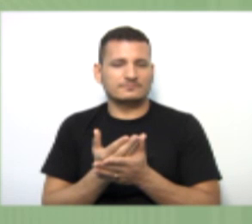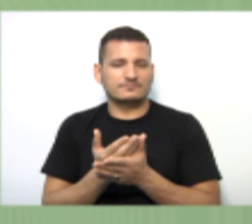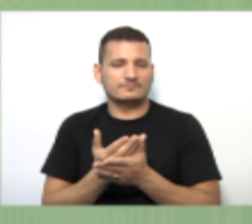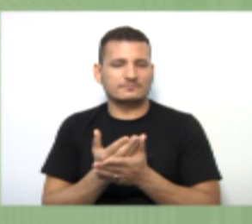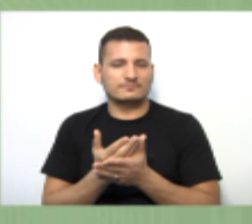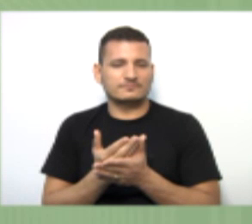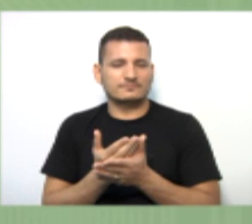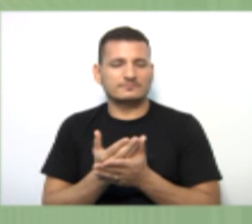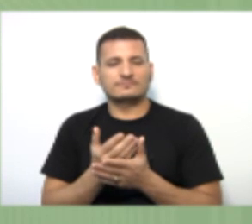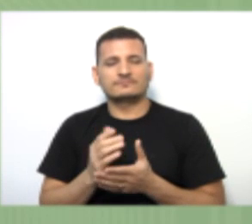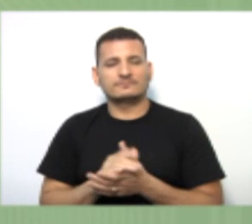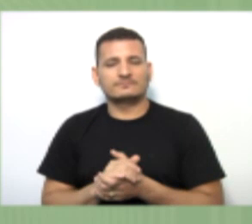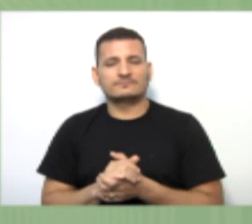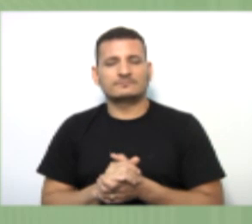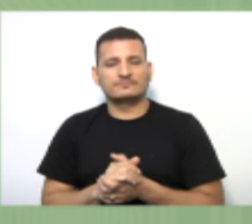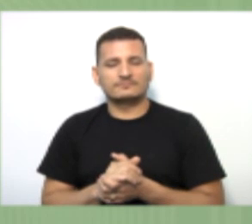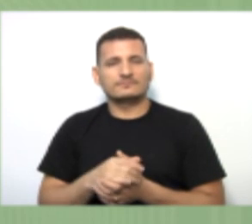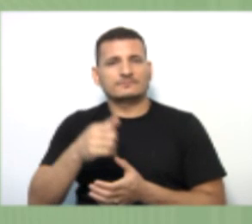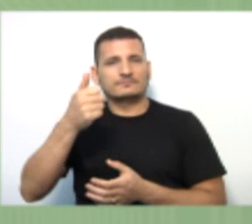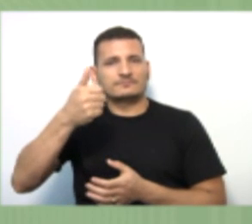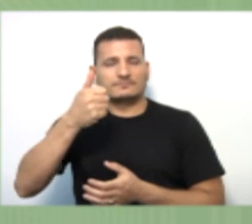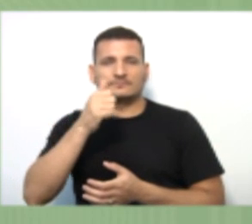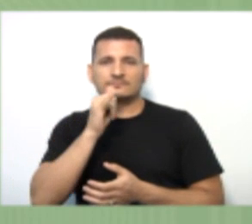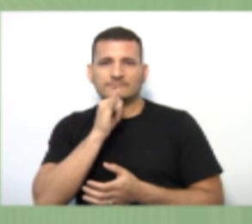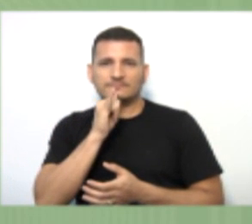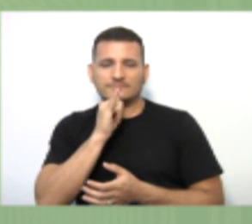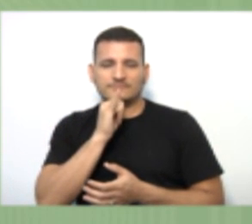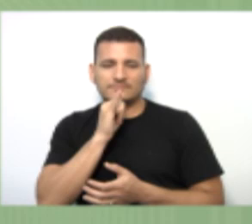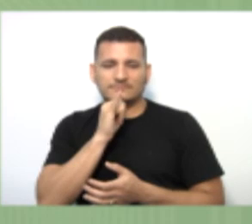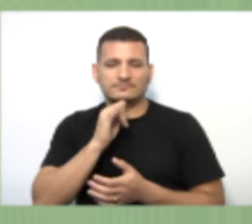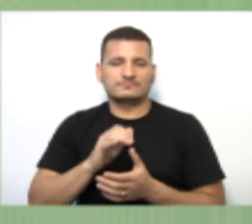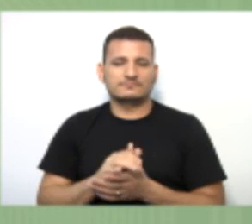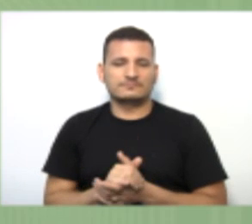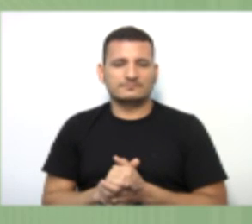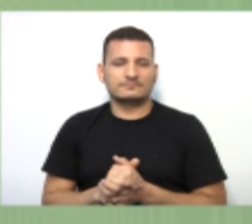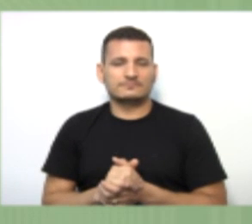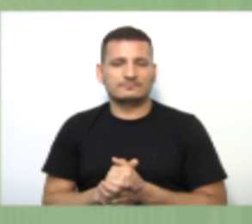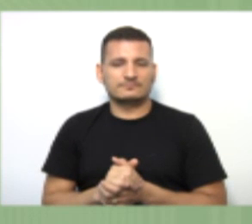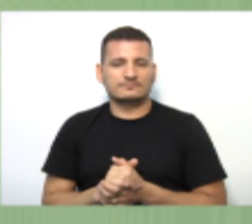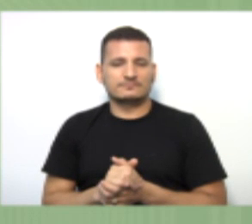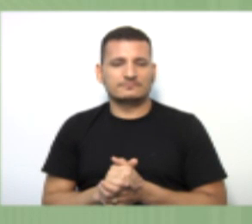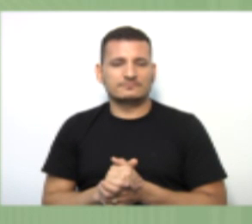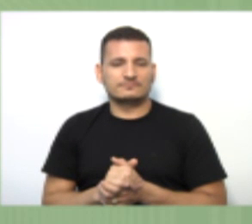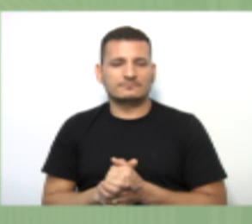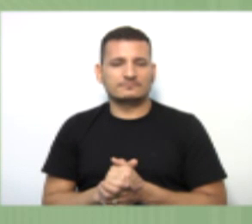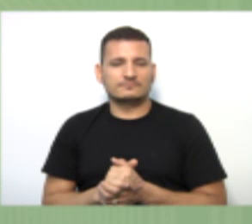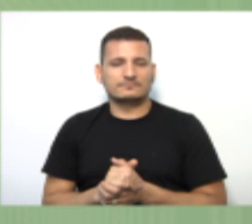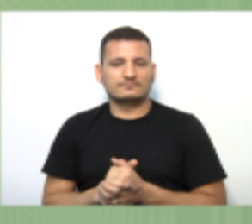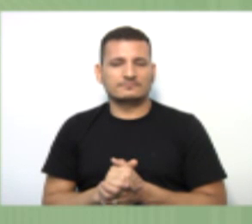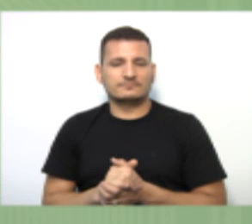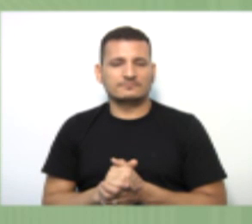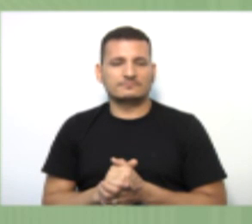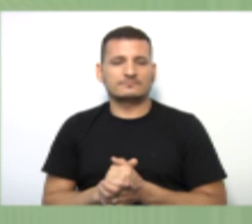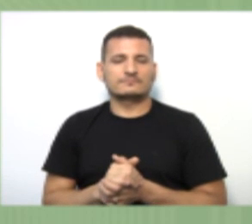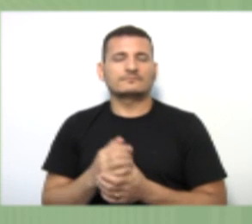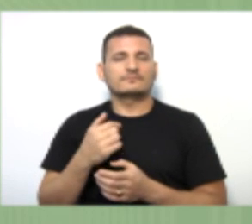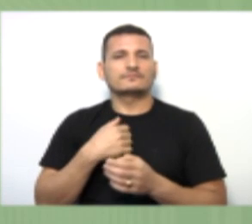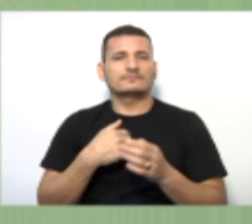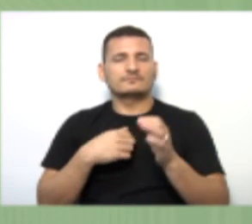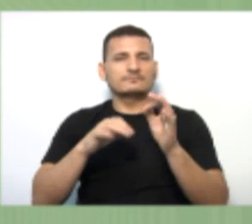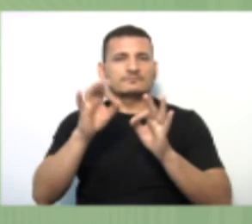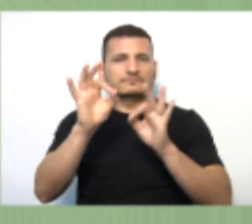Interessante. Isso aqui é o nosso primeiro exemplo. A gente vai parar um pouquinho nele aqui, porque esse aqui é muito interessante. Eu coloquei em ordem